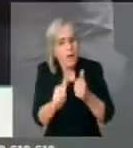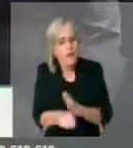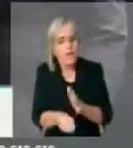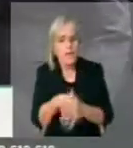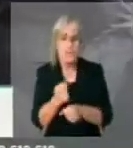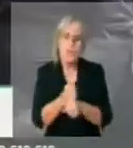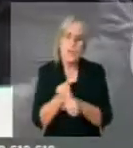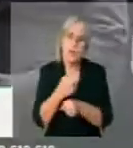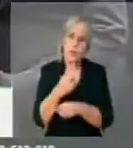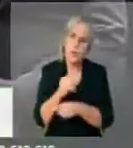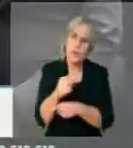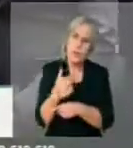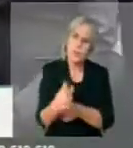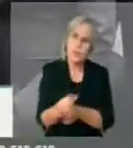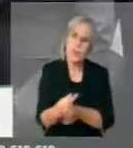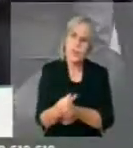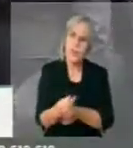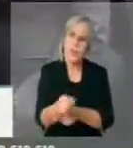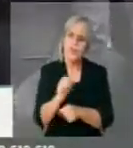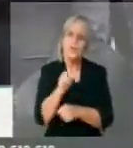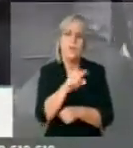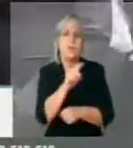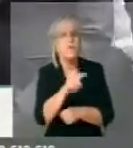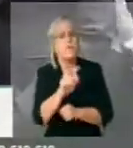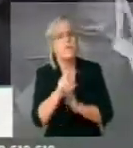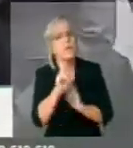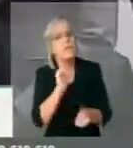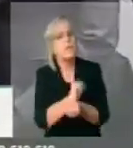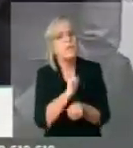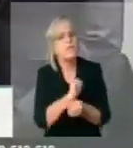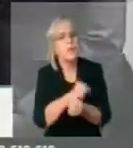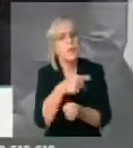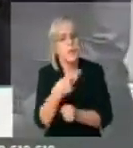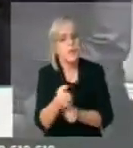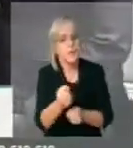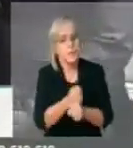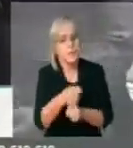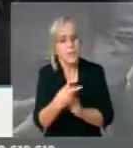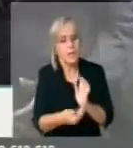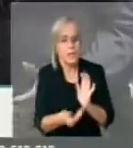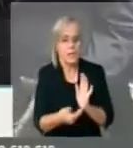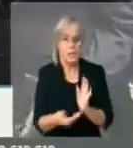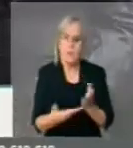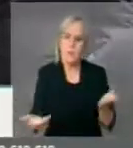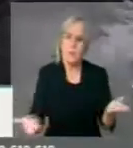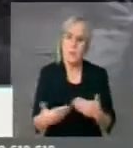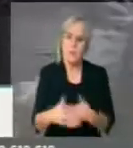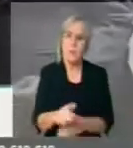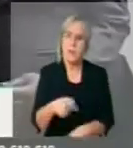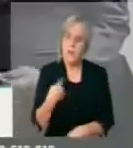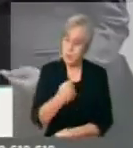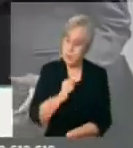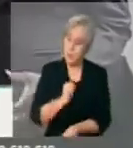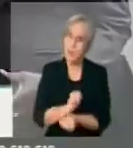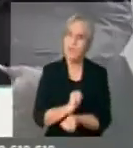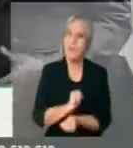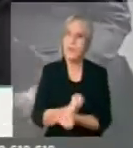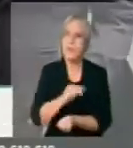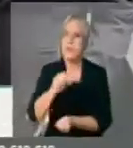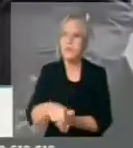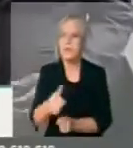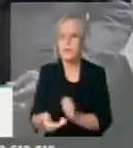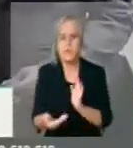toda eleita agora, presidente Rodrigo Maia, mas o que a senhora espera desse ano aqui na Câmara? Olha, nós esperamos que a Câmara seja